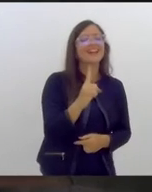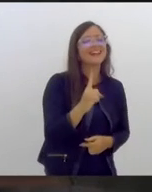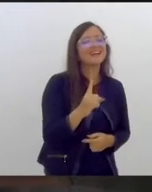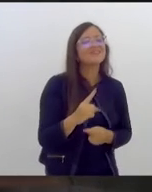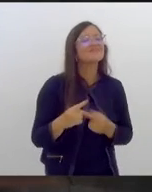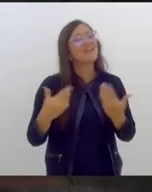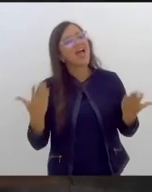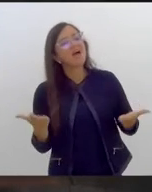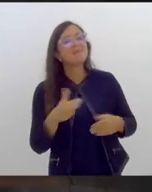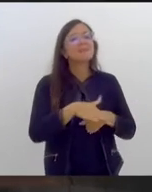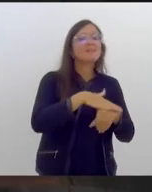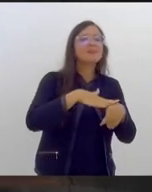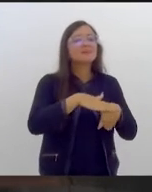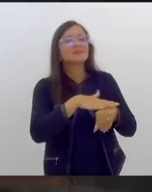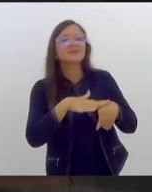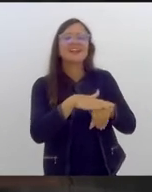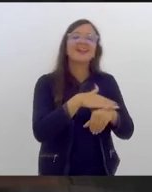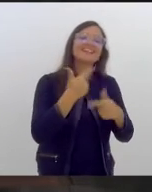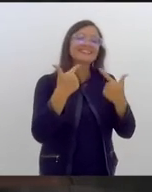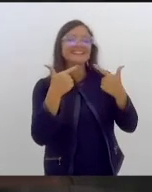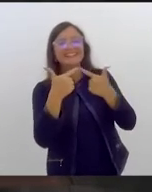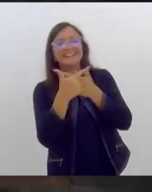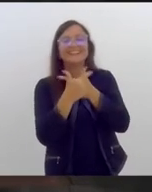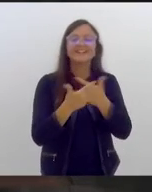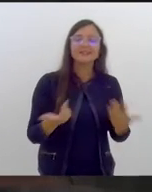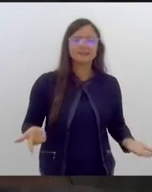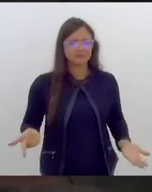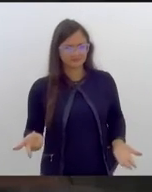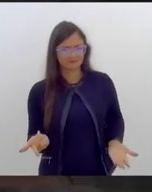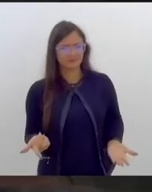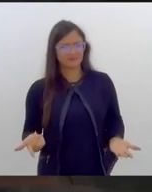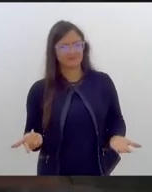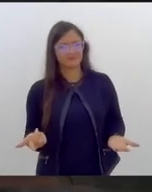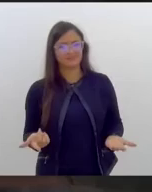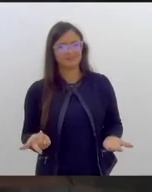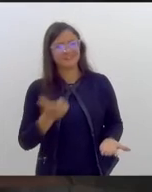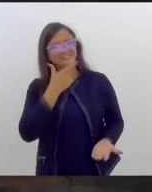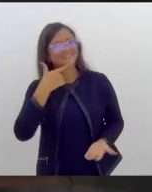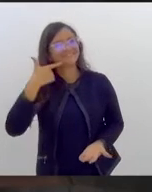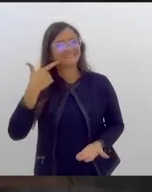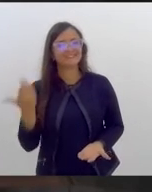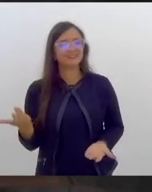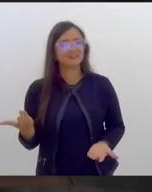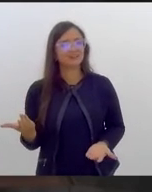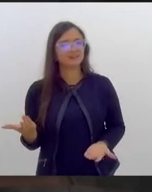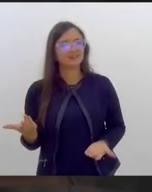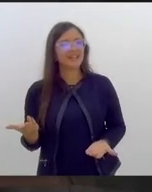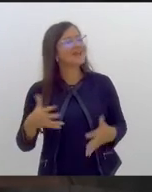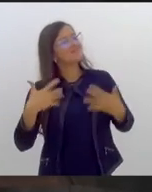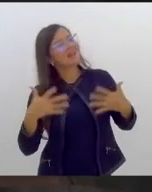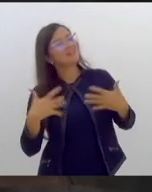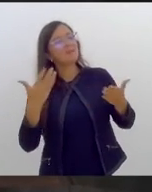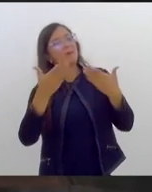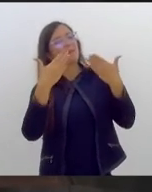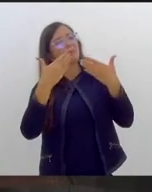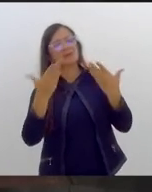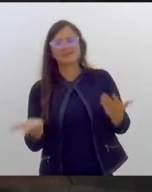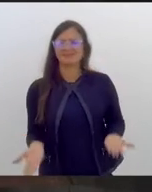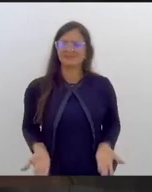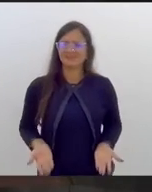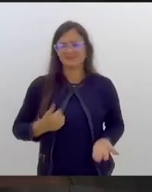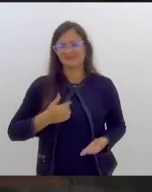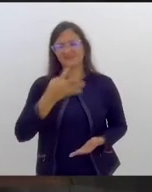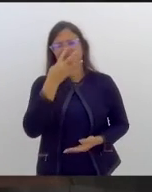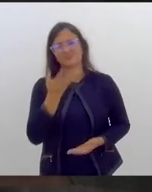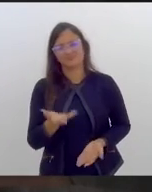trava com ele uma conversa entre sorrisos gargalhadas e frases animadas isso chama atenção